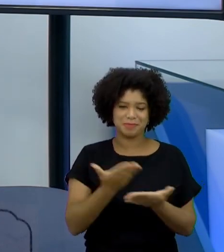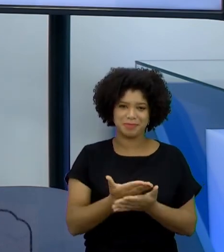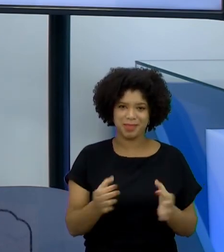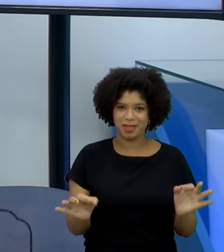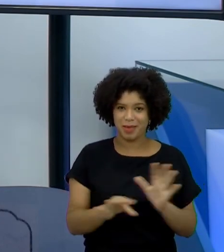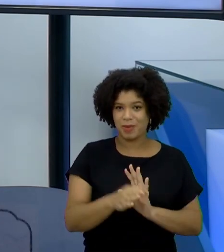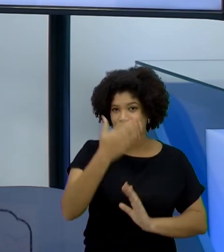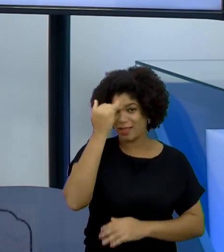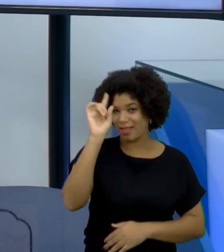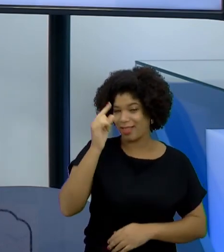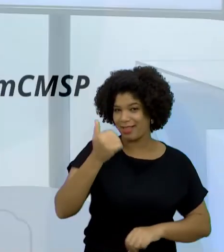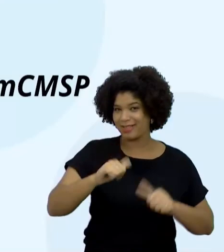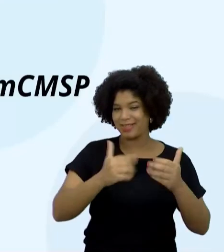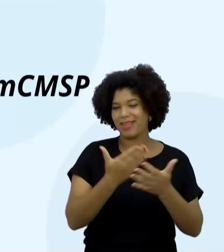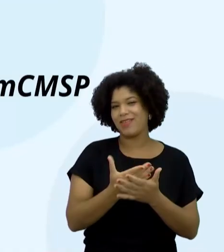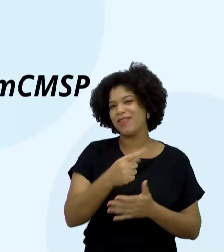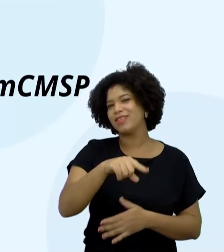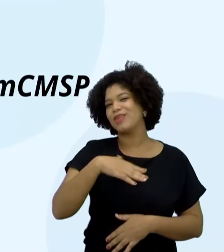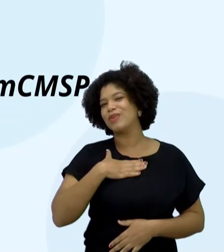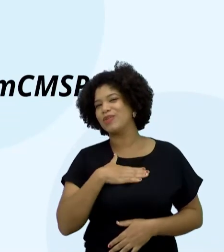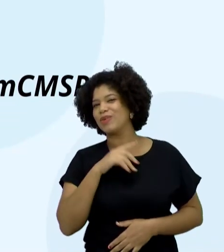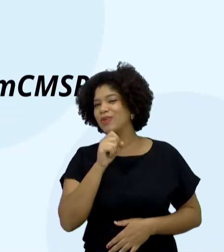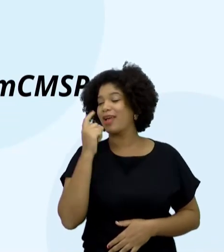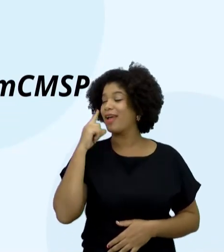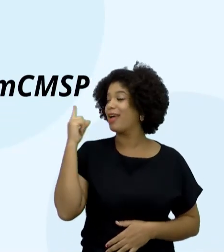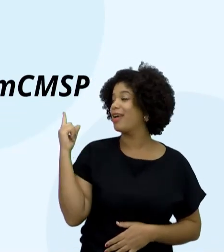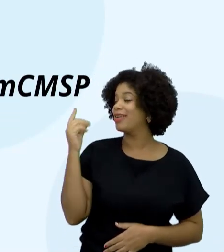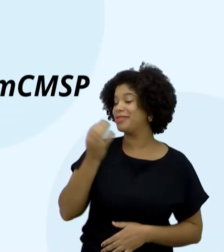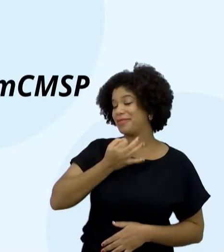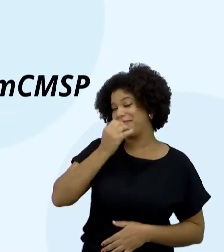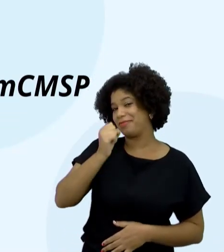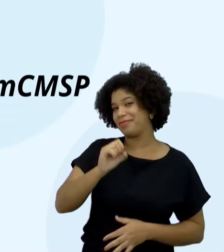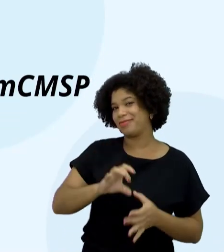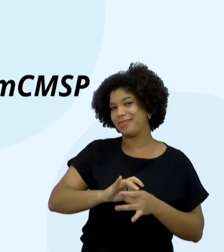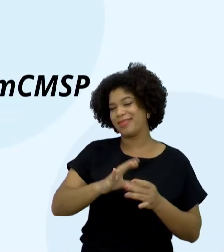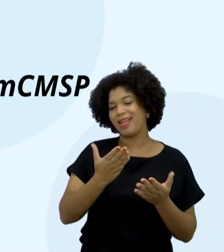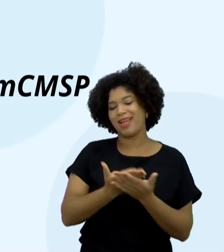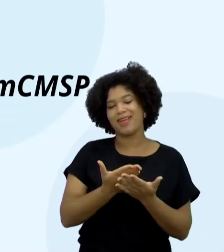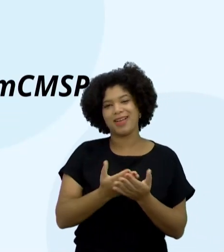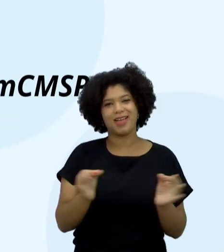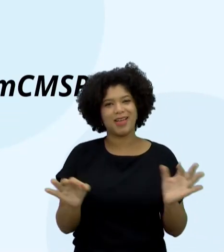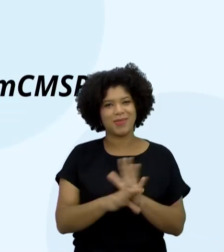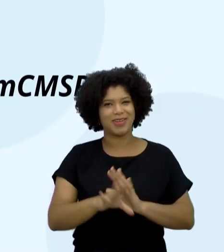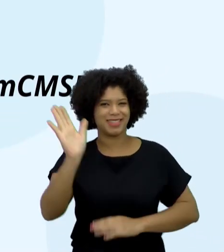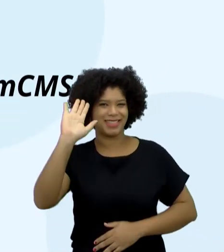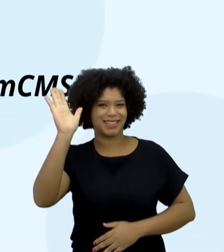Não vai esquecer, avalie a nossa aula, diz aí o que você achou, deixa as suas impressões. Por hoje é só.